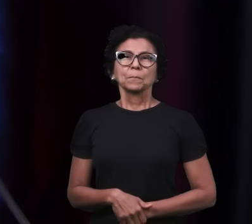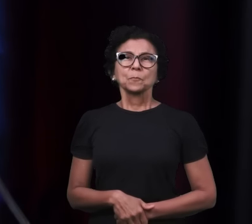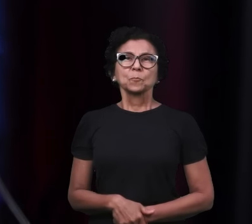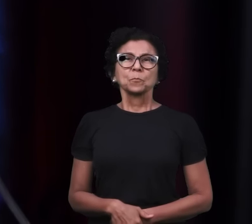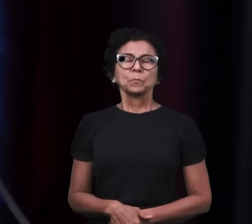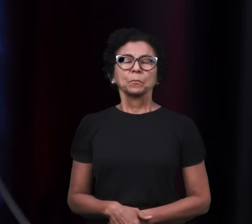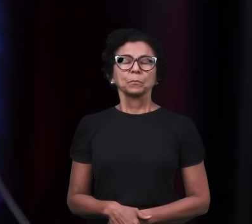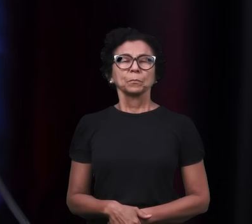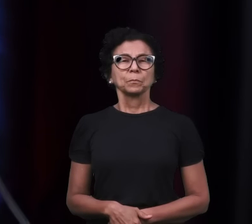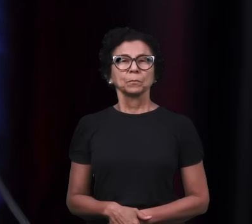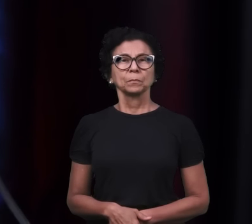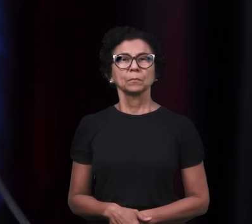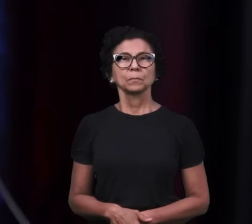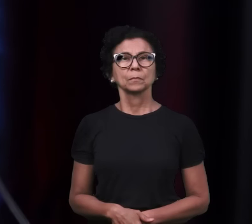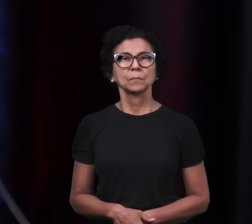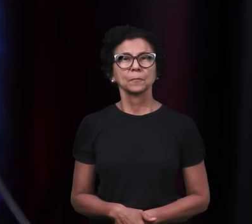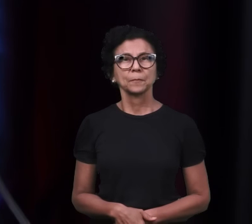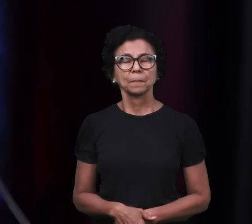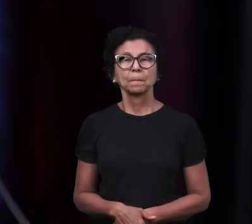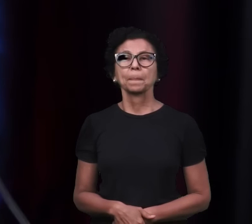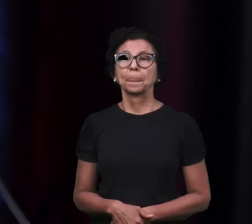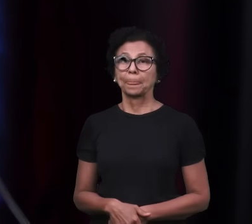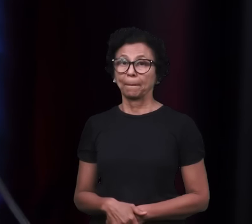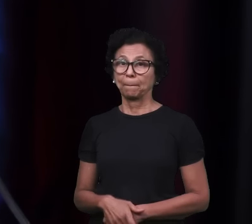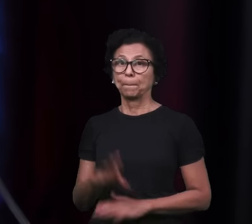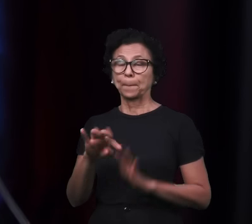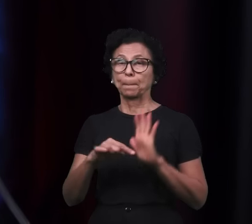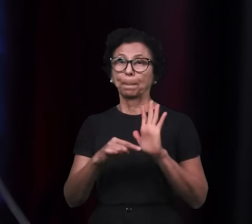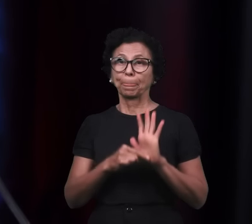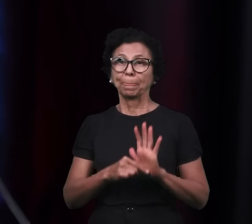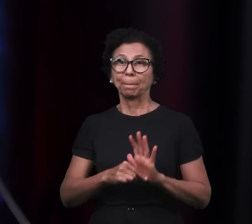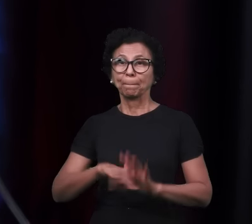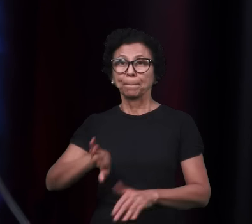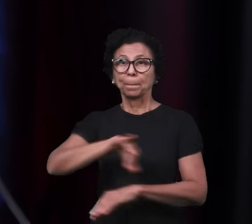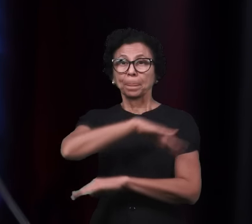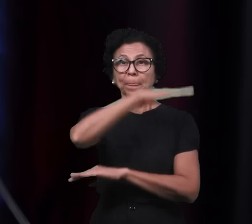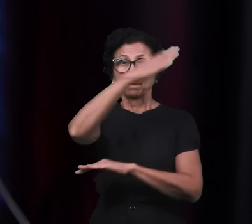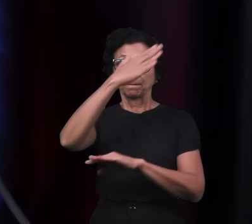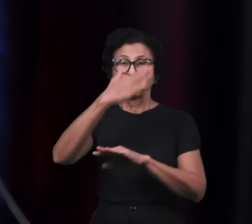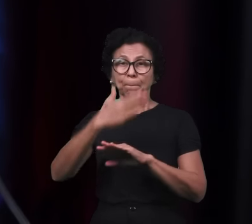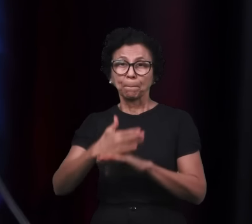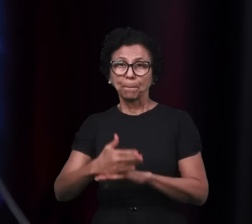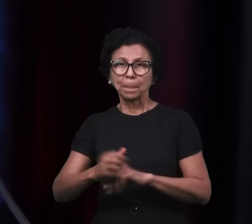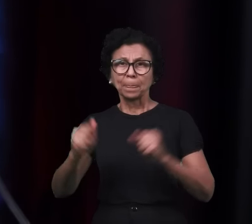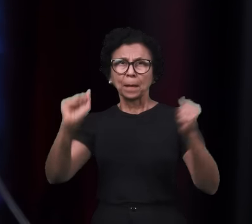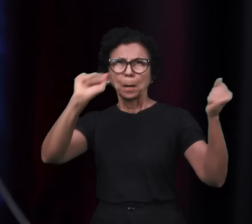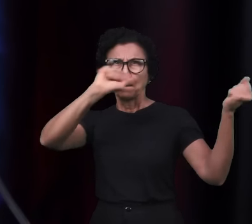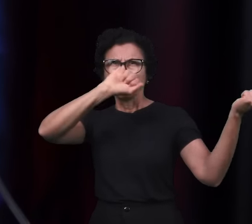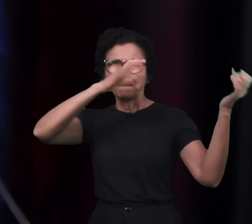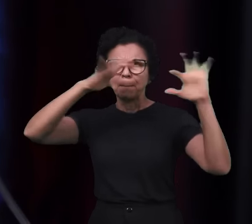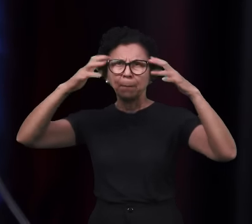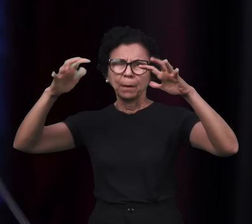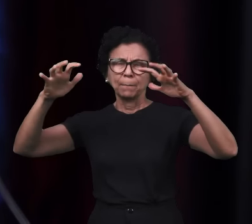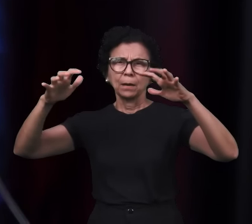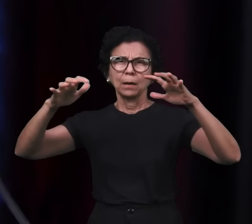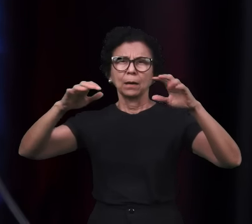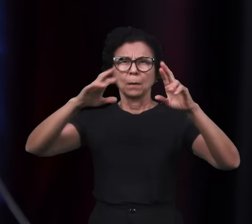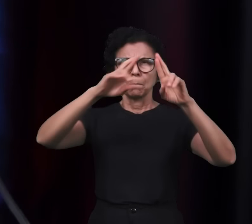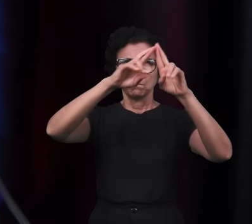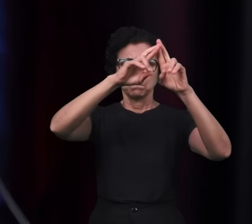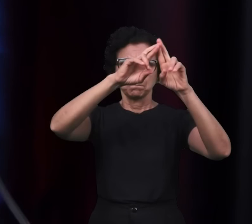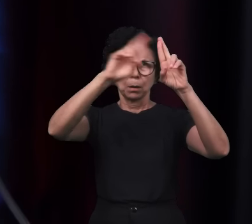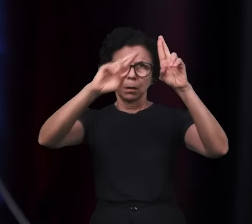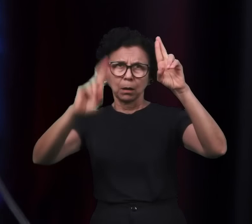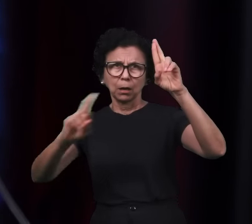diz que houve trovões, relâmpagos sobre o monte, uma espessa nuvem, um sonido